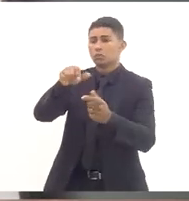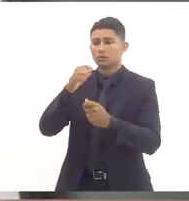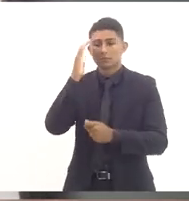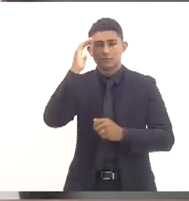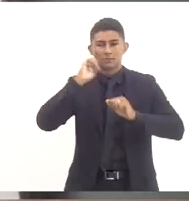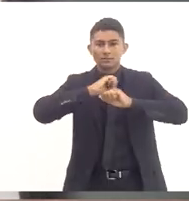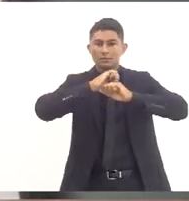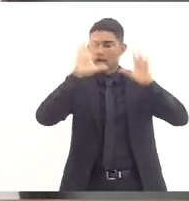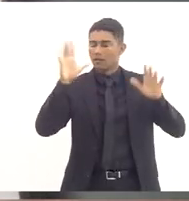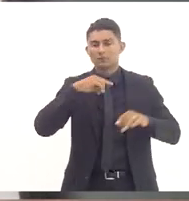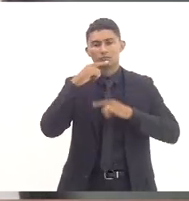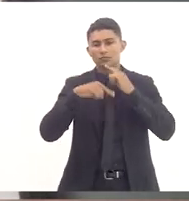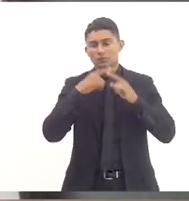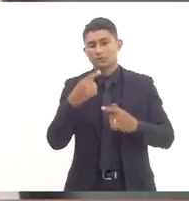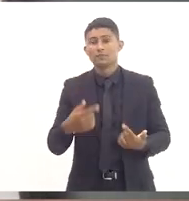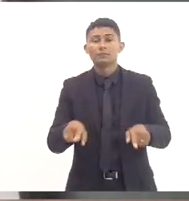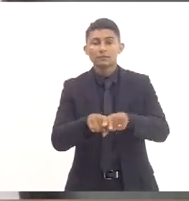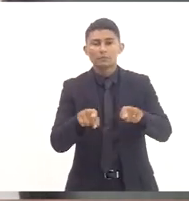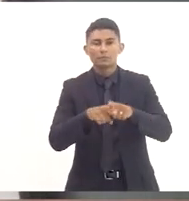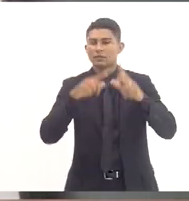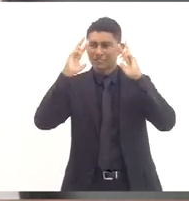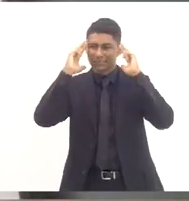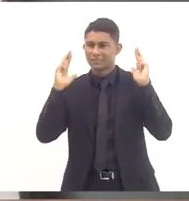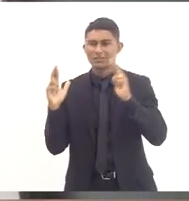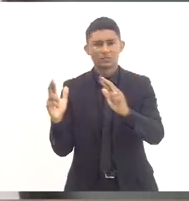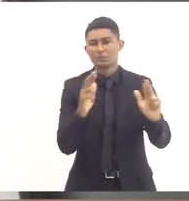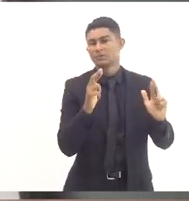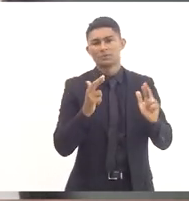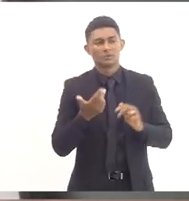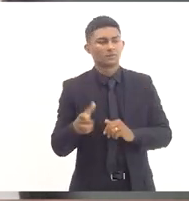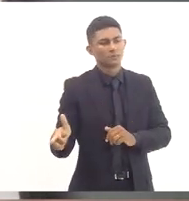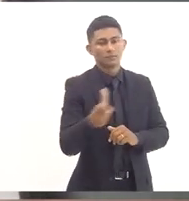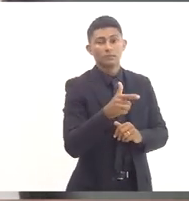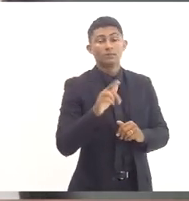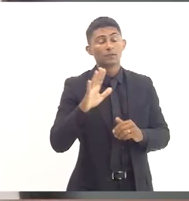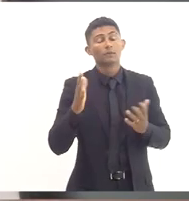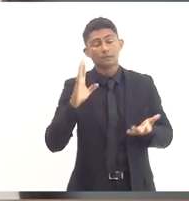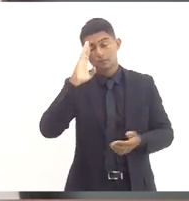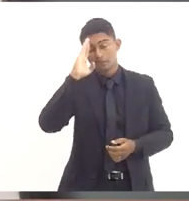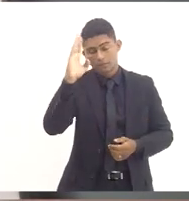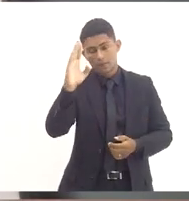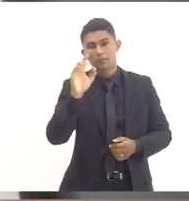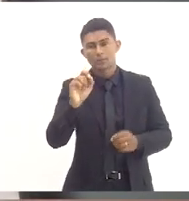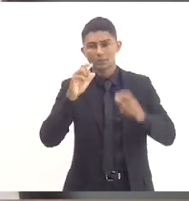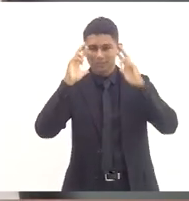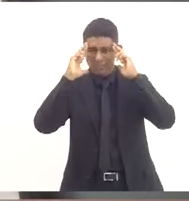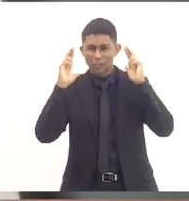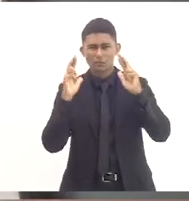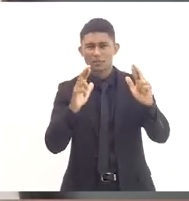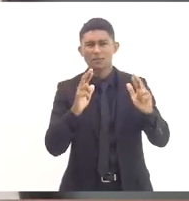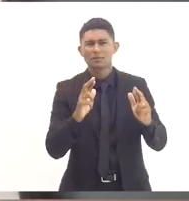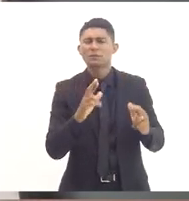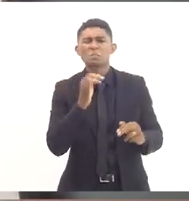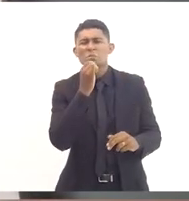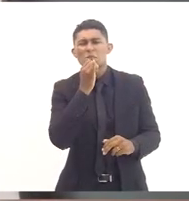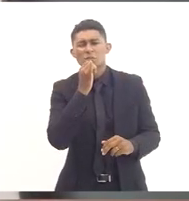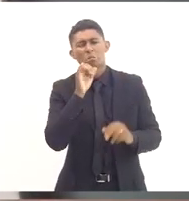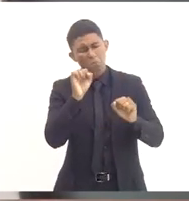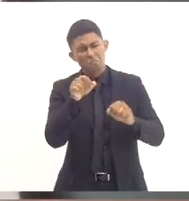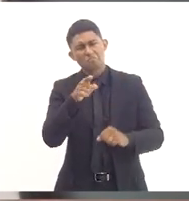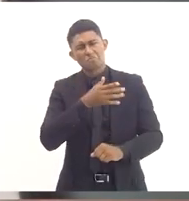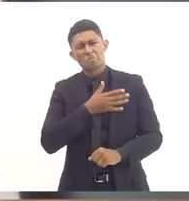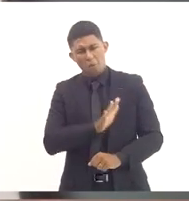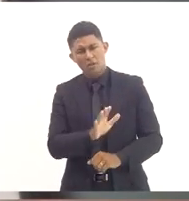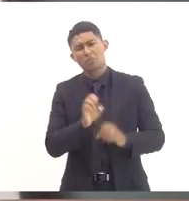não vai ter o respeito ao próximo porque eu sempre digo antes de mais nada a gente tem que ter respeito né Você pode não gostar Ninguém é obrigado a gostar de todo mundo mas você